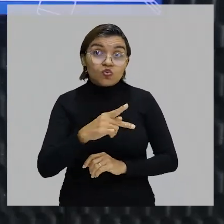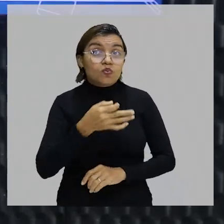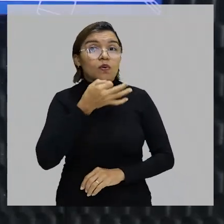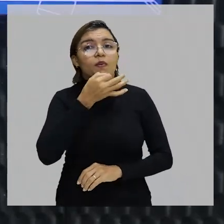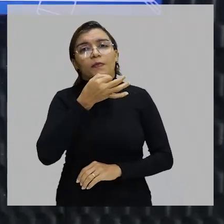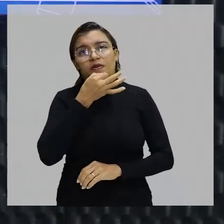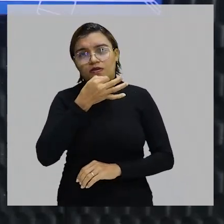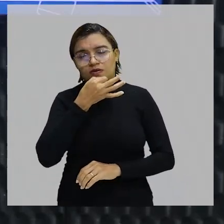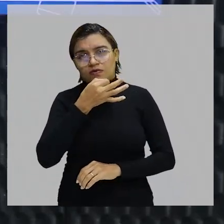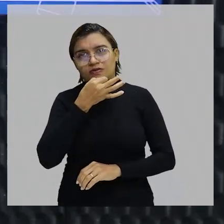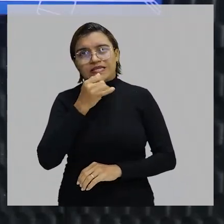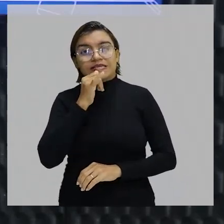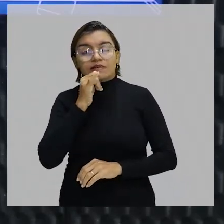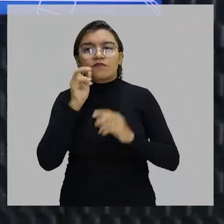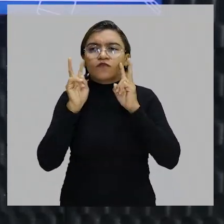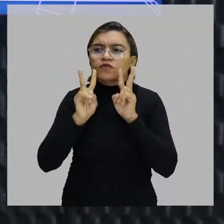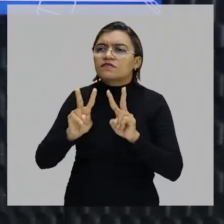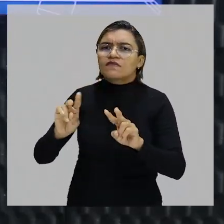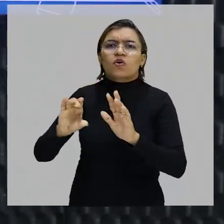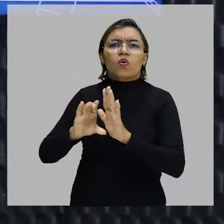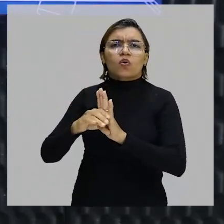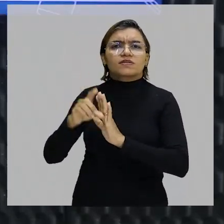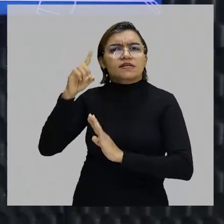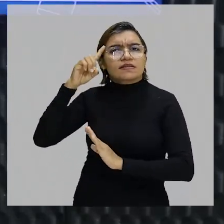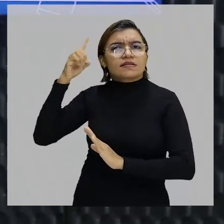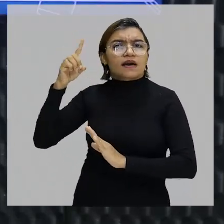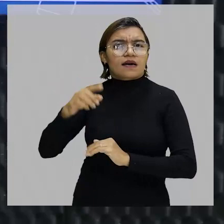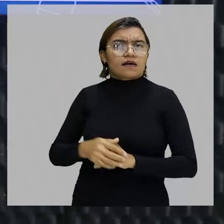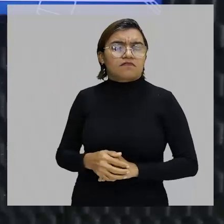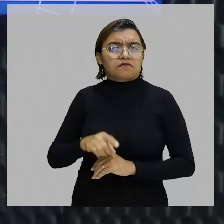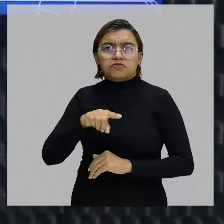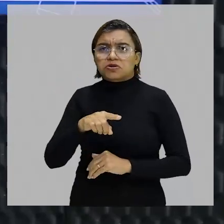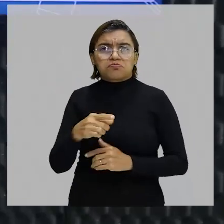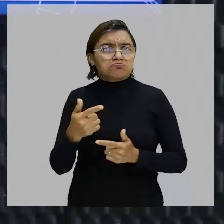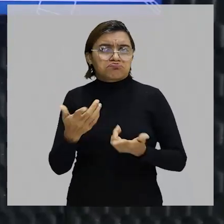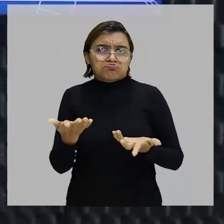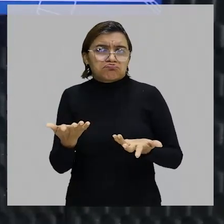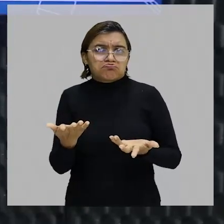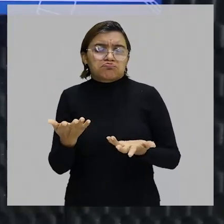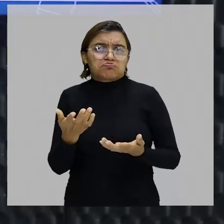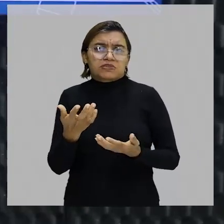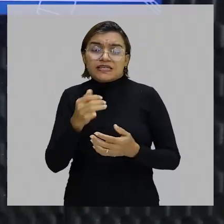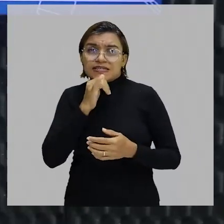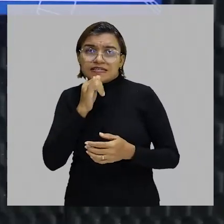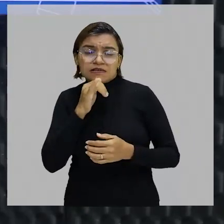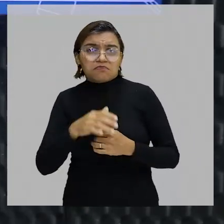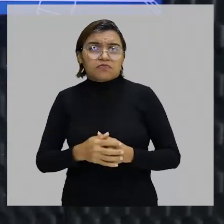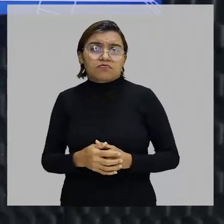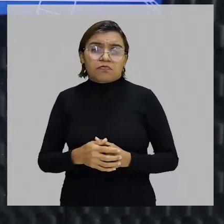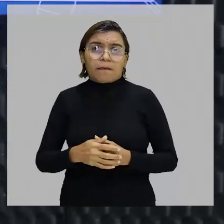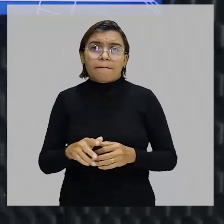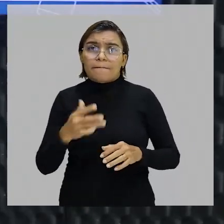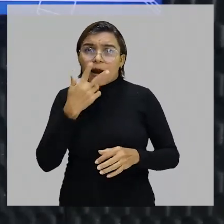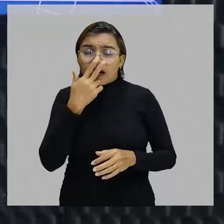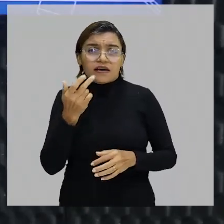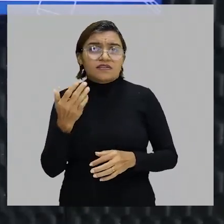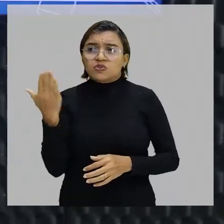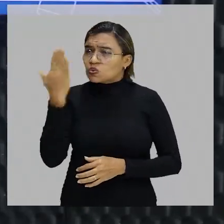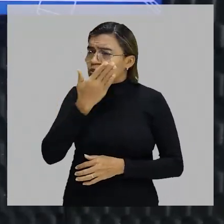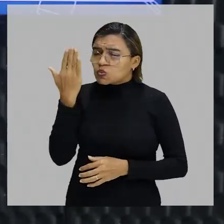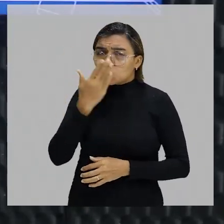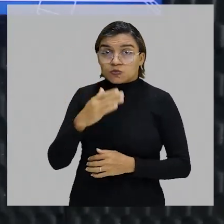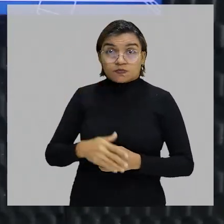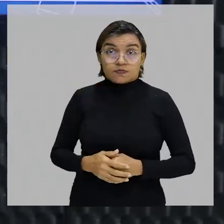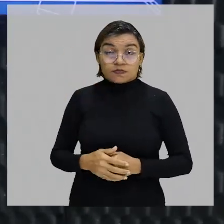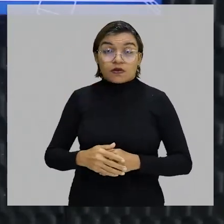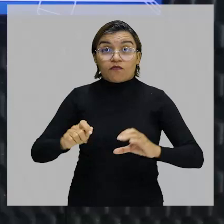Se você não quiser ver qual é o conceito da obra, não faz a menor diferença. É a mesma coisa de eu tapar os olhos e não enxergar. O objetivo